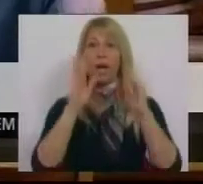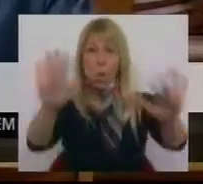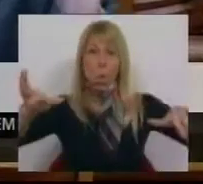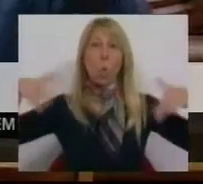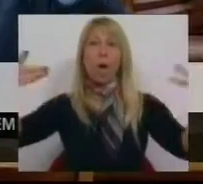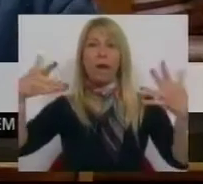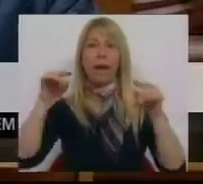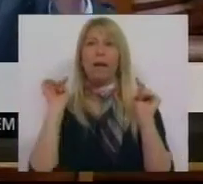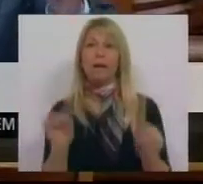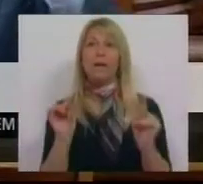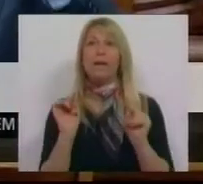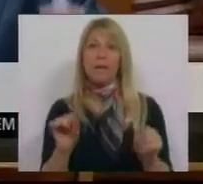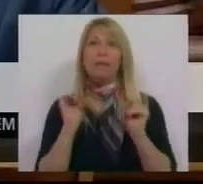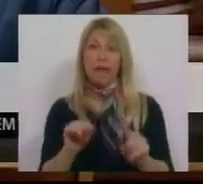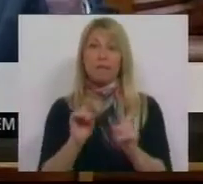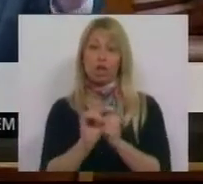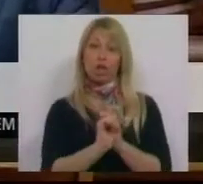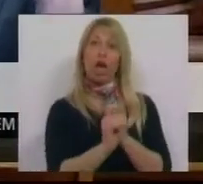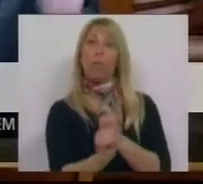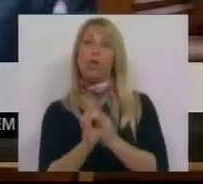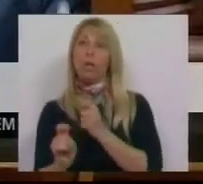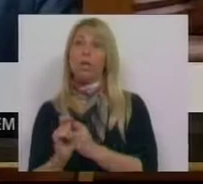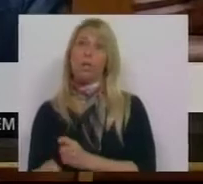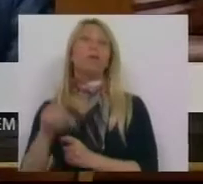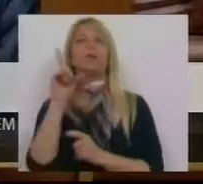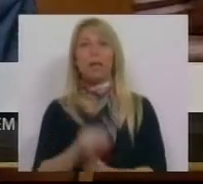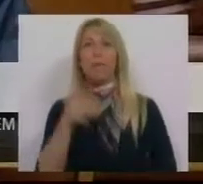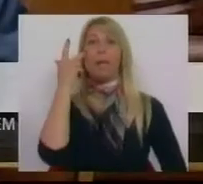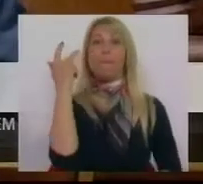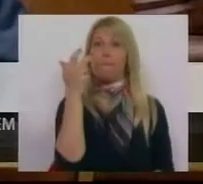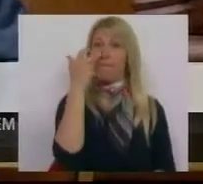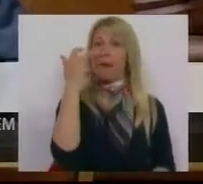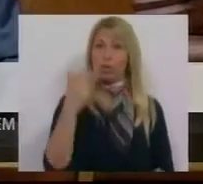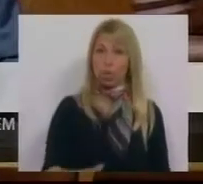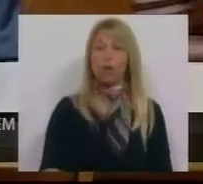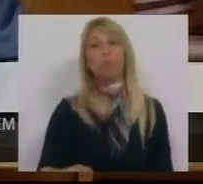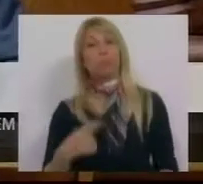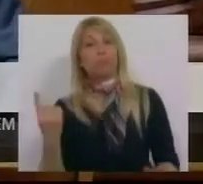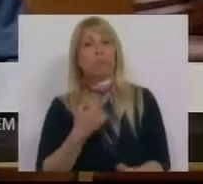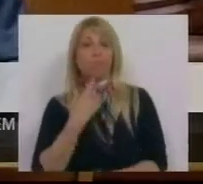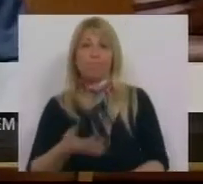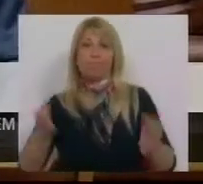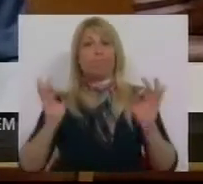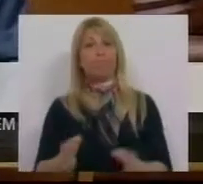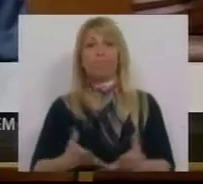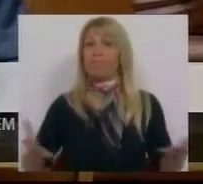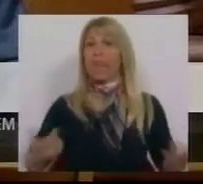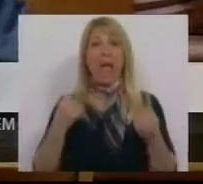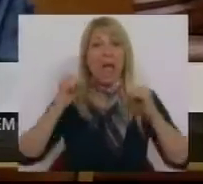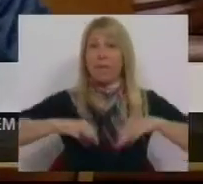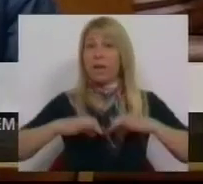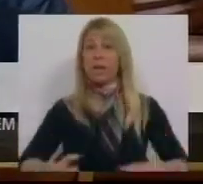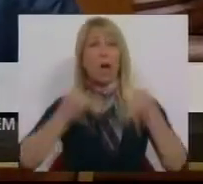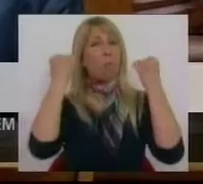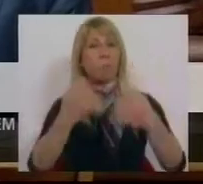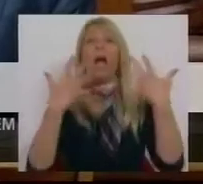quaisquer dessas remunerações e das pensões. O que teremos, inevitavelmente e